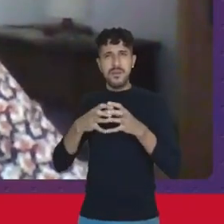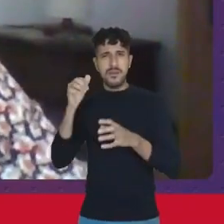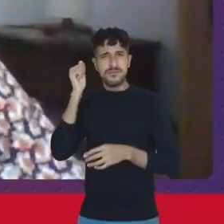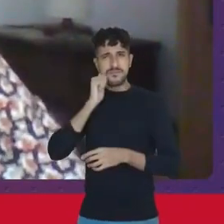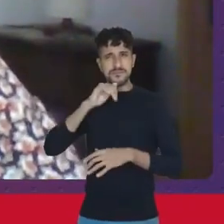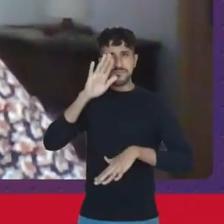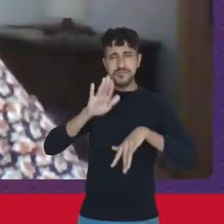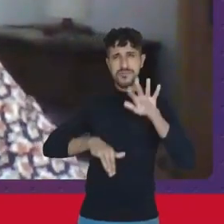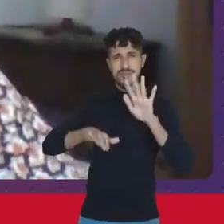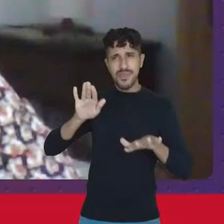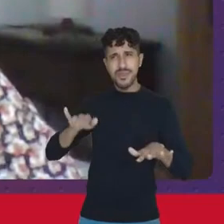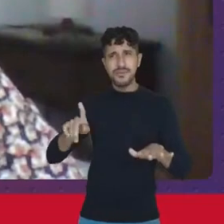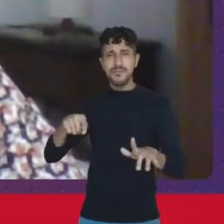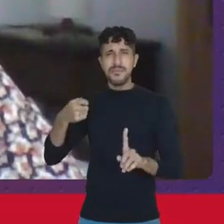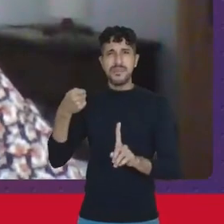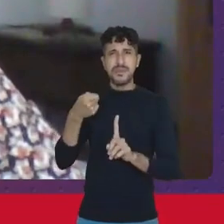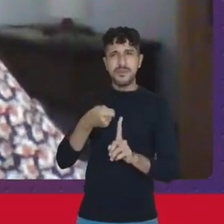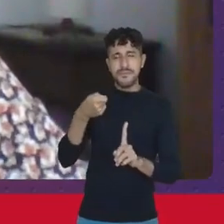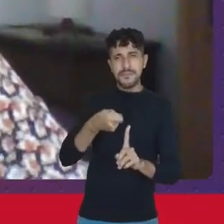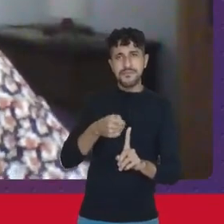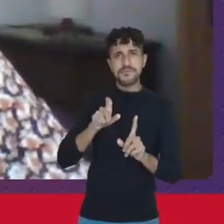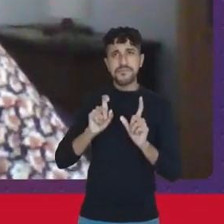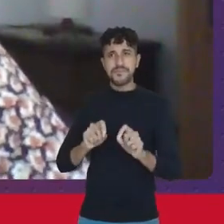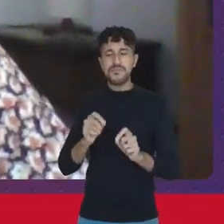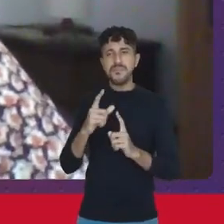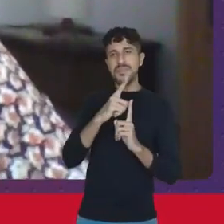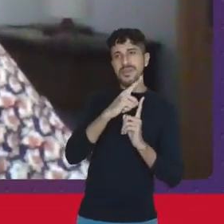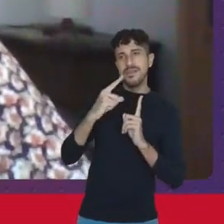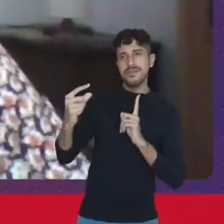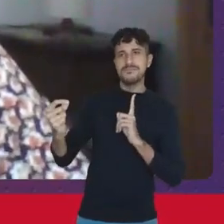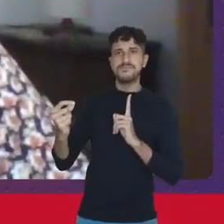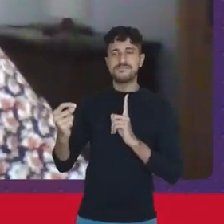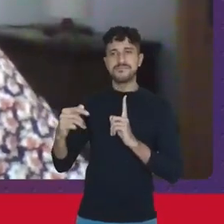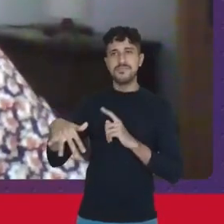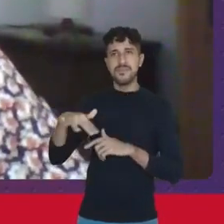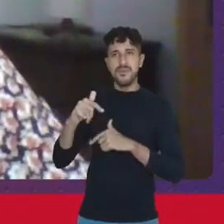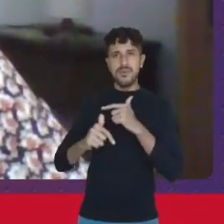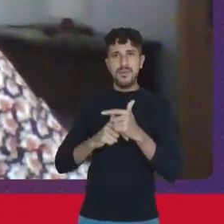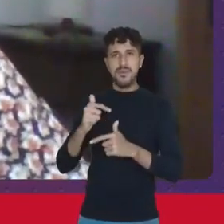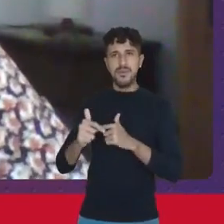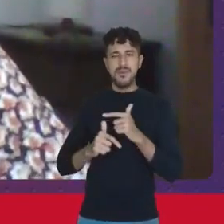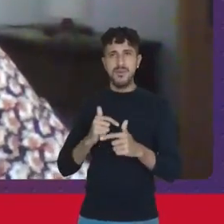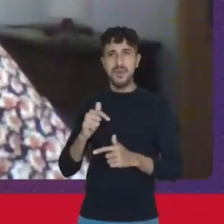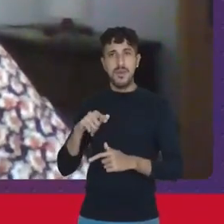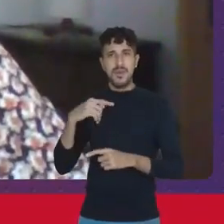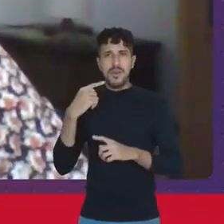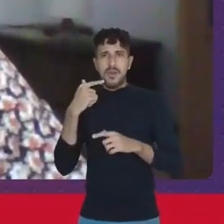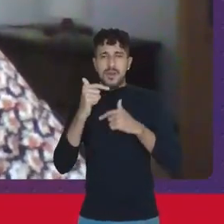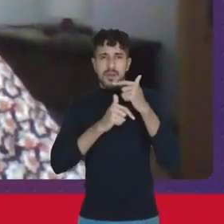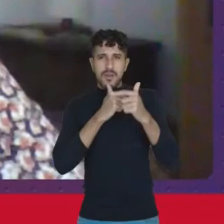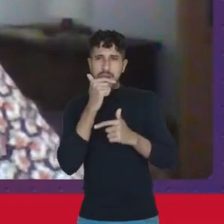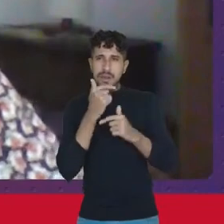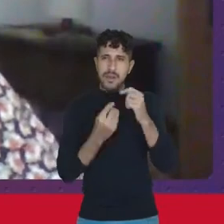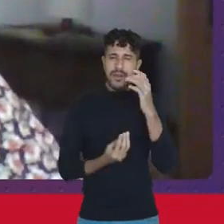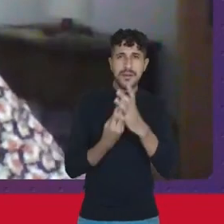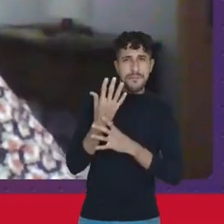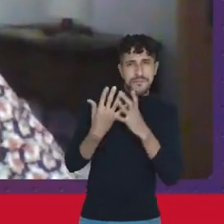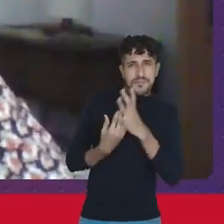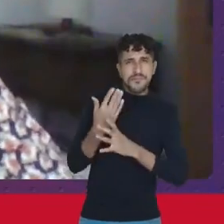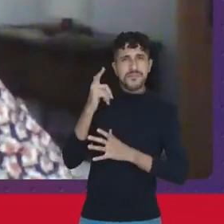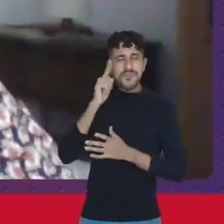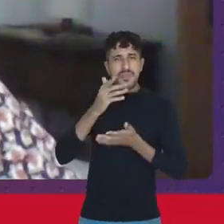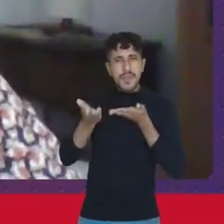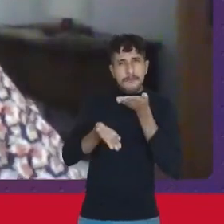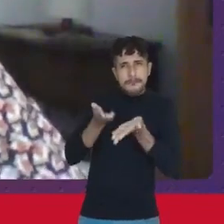muitas vezes são forçadas a sair do mercado de trabalho, de uma atividade produtiva para